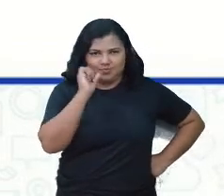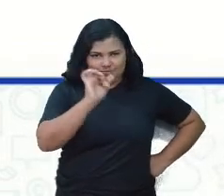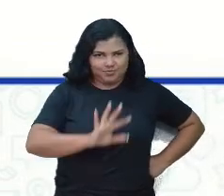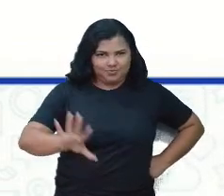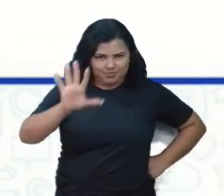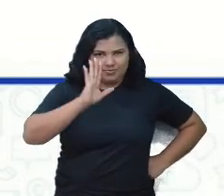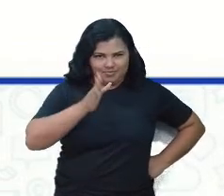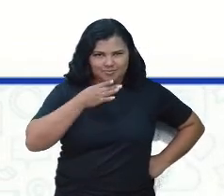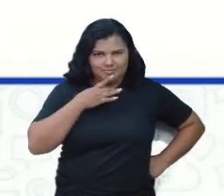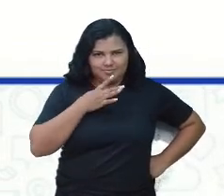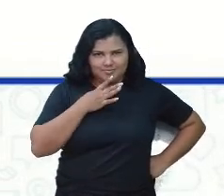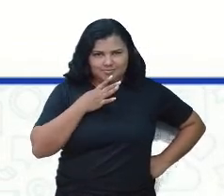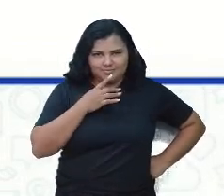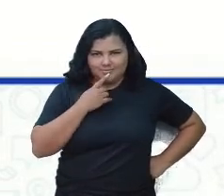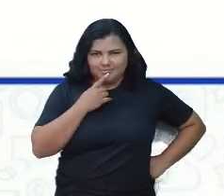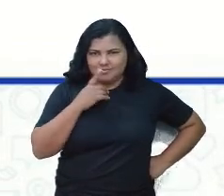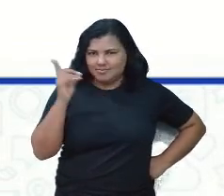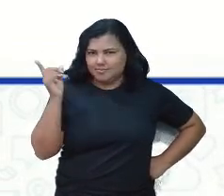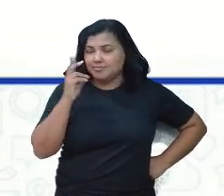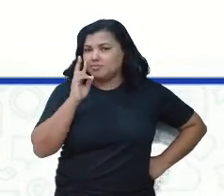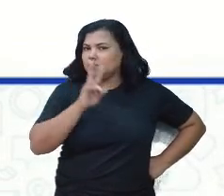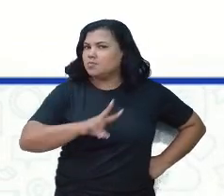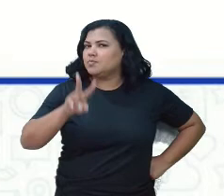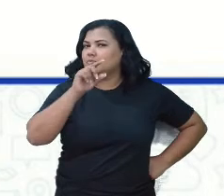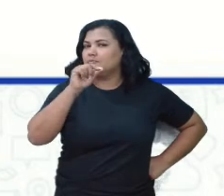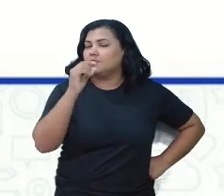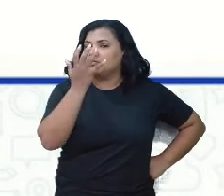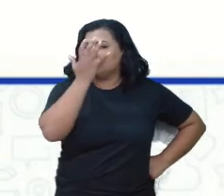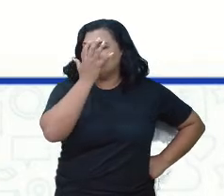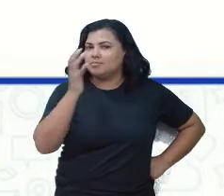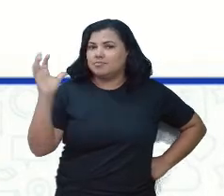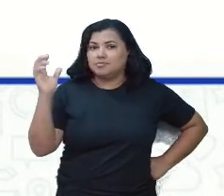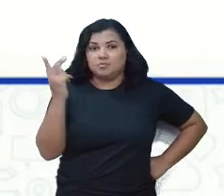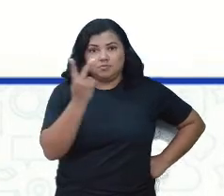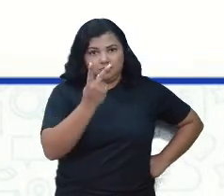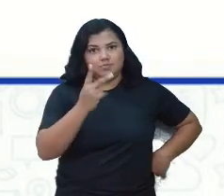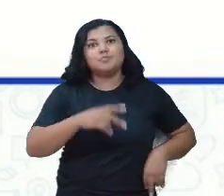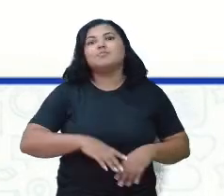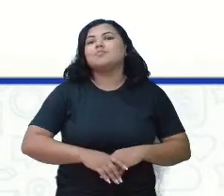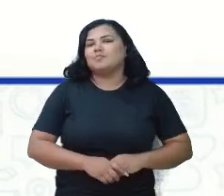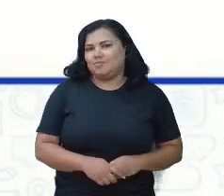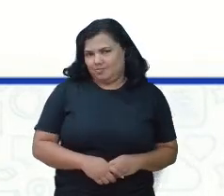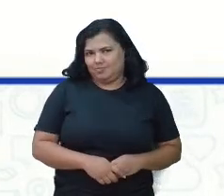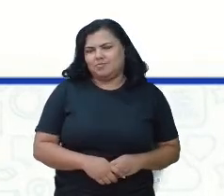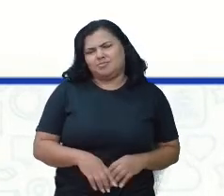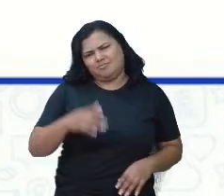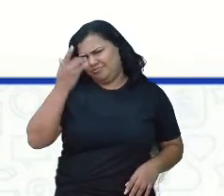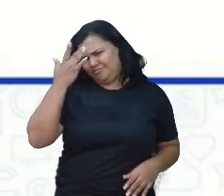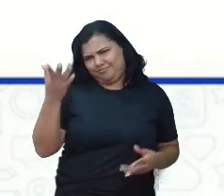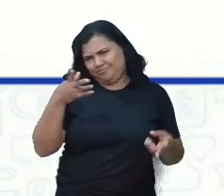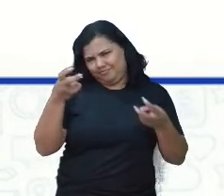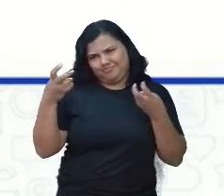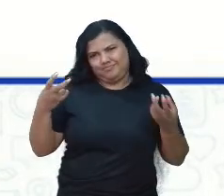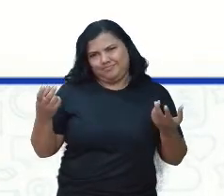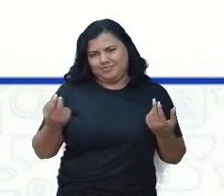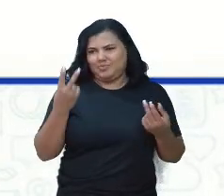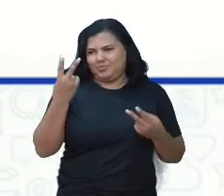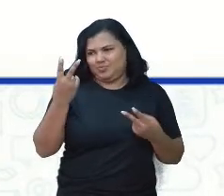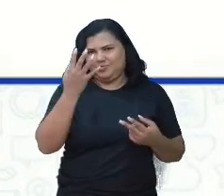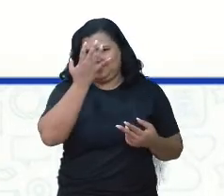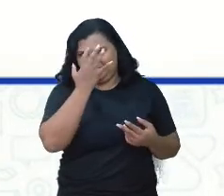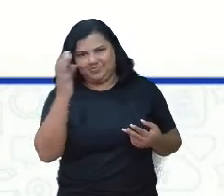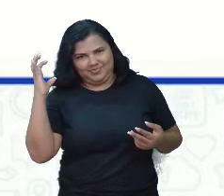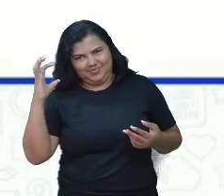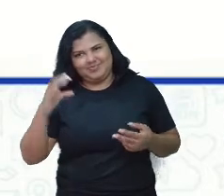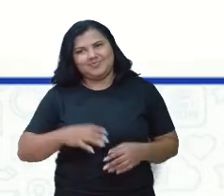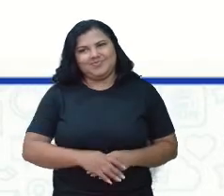na tela? Né? Vocês estão vendo aí, são duas máscaras. Né? Isso aí é bem fácil de a gente ver. Vê logo, está na cara,